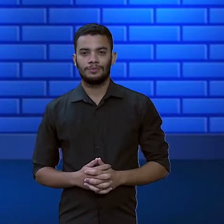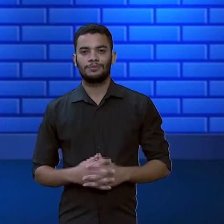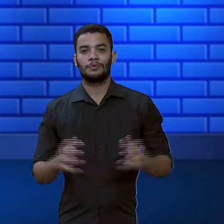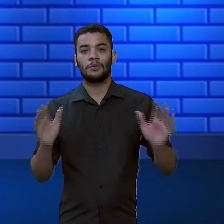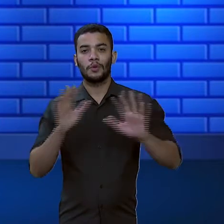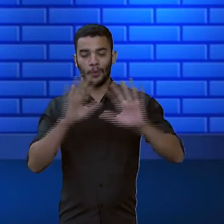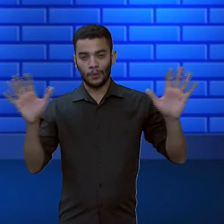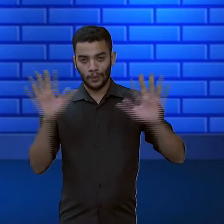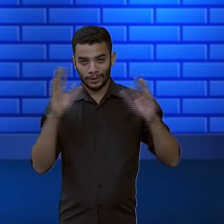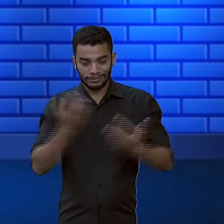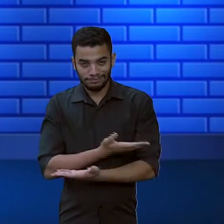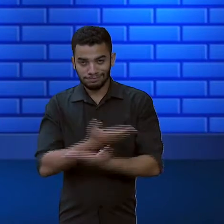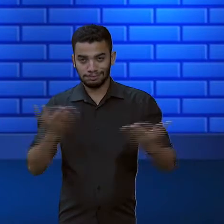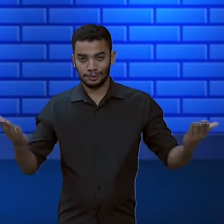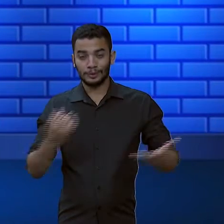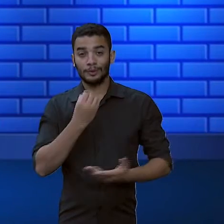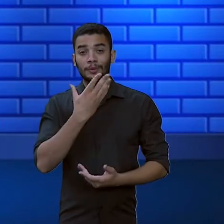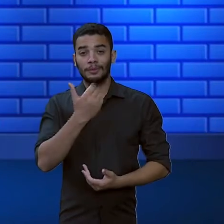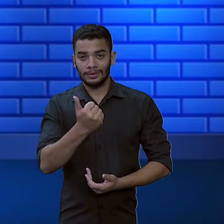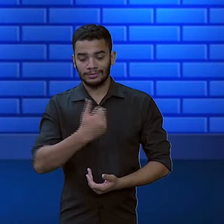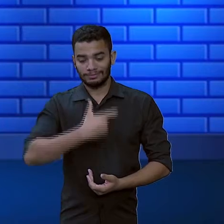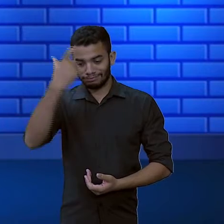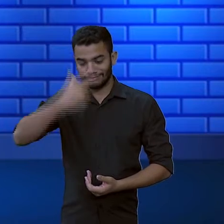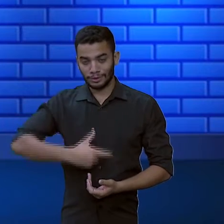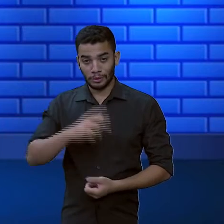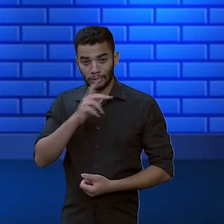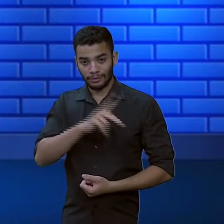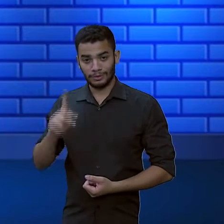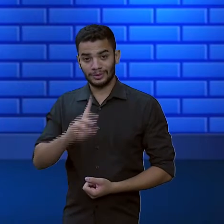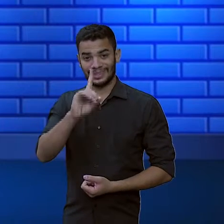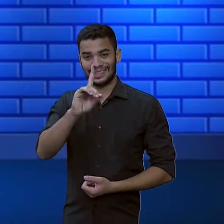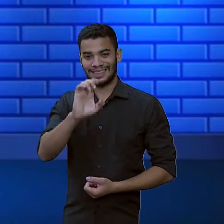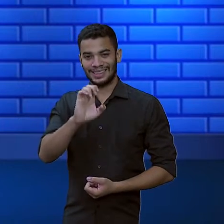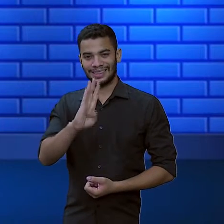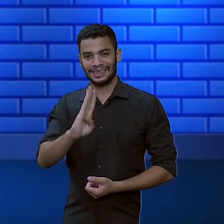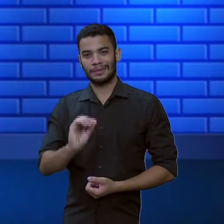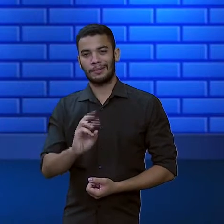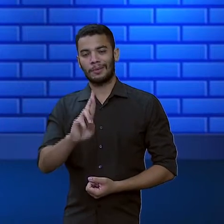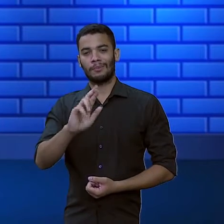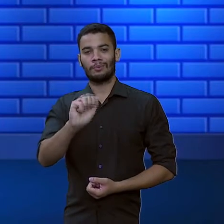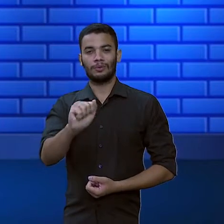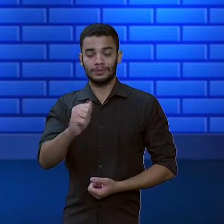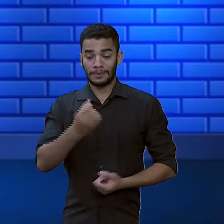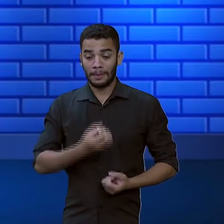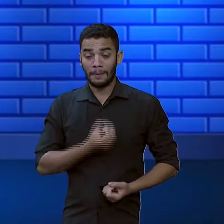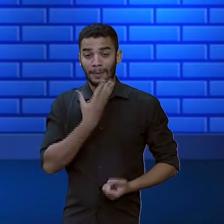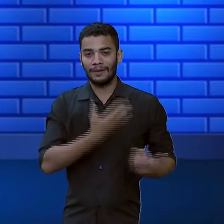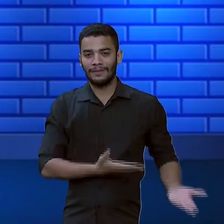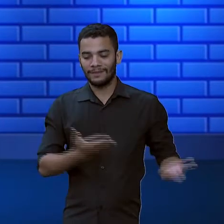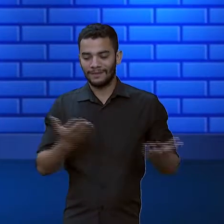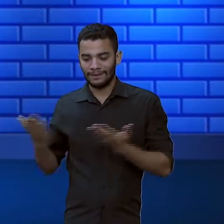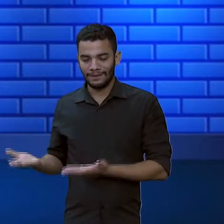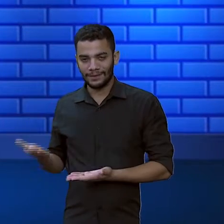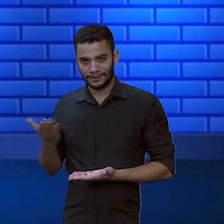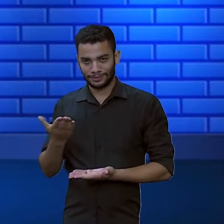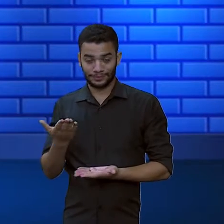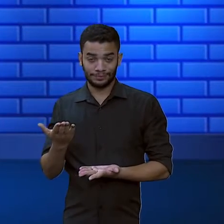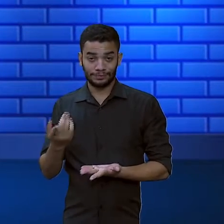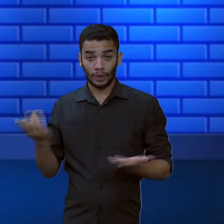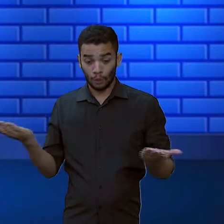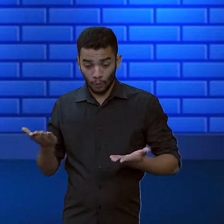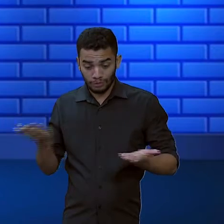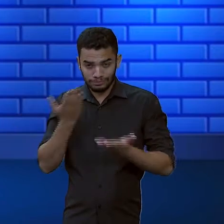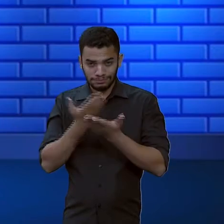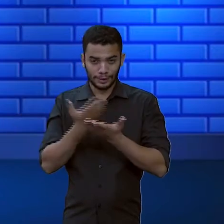Olá, estudante, tudo bom? Eu sou a professora Débora Matina. Seja bem-vindo à TV Educação em mais uma aula de